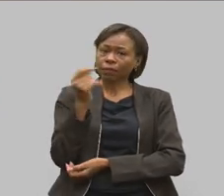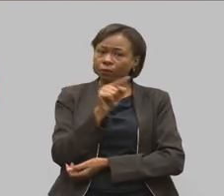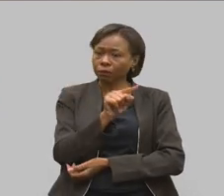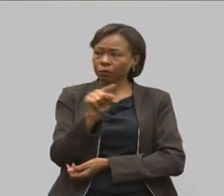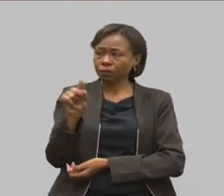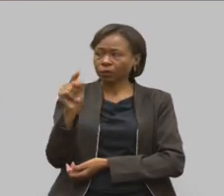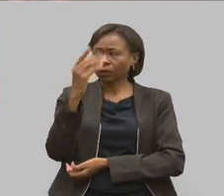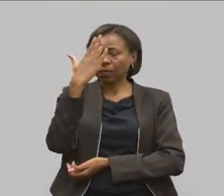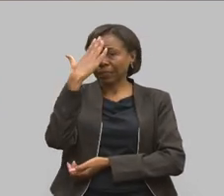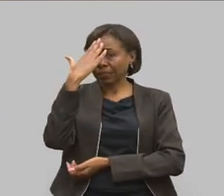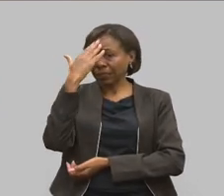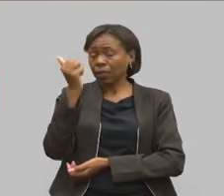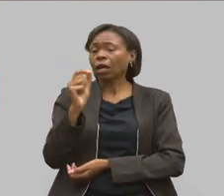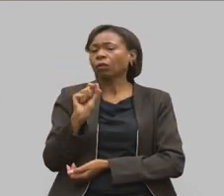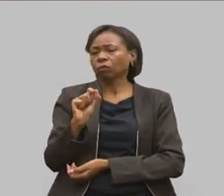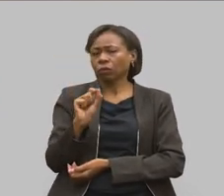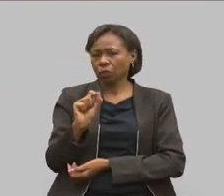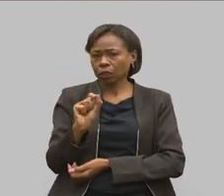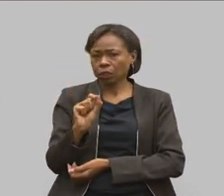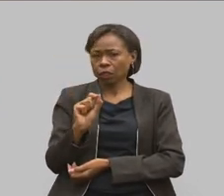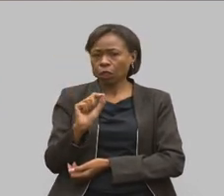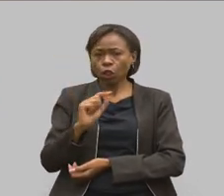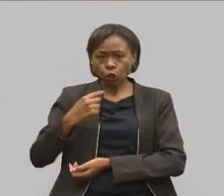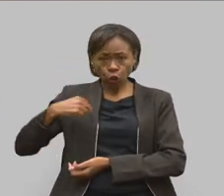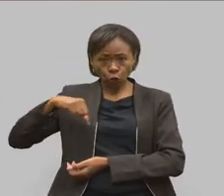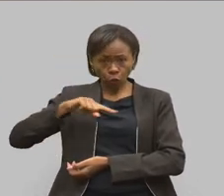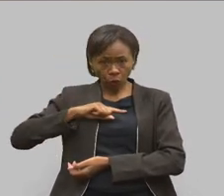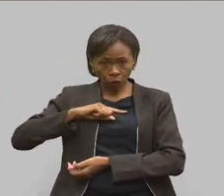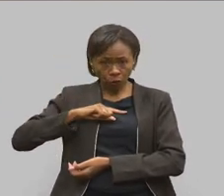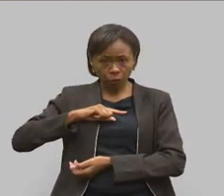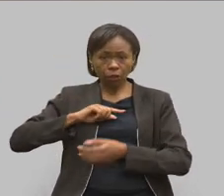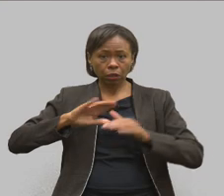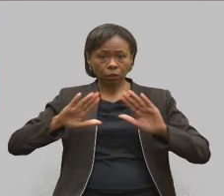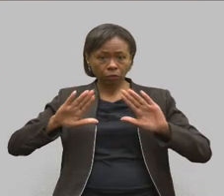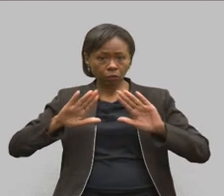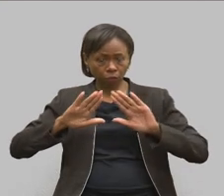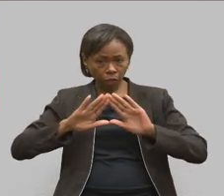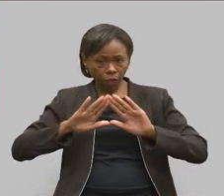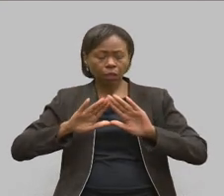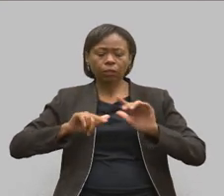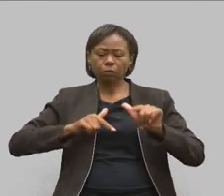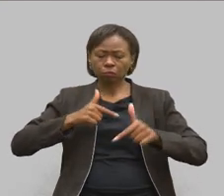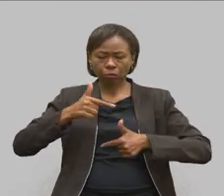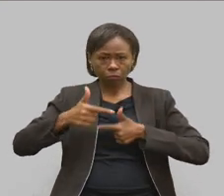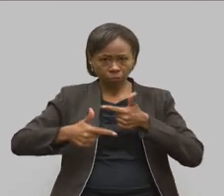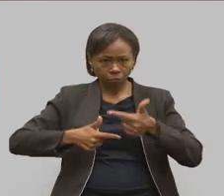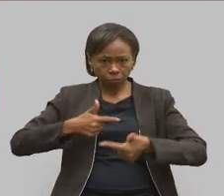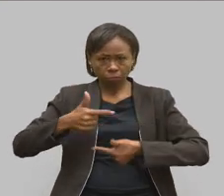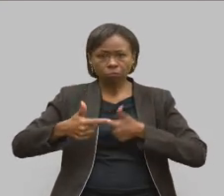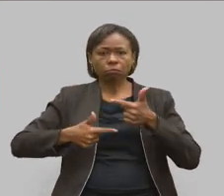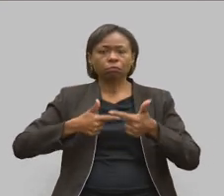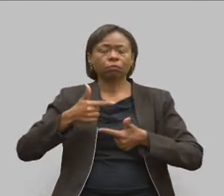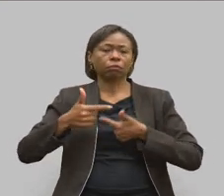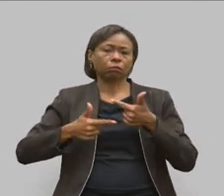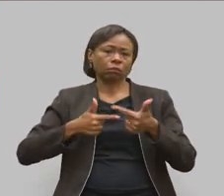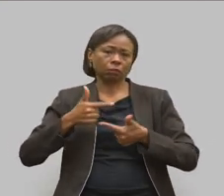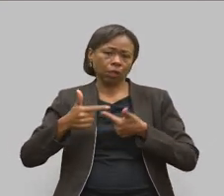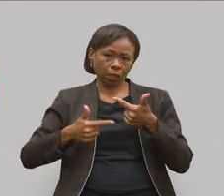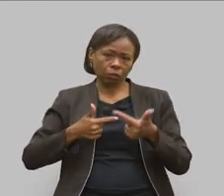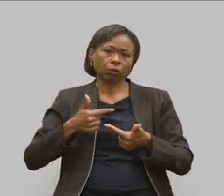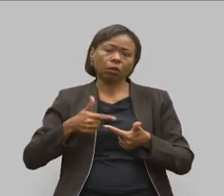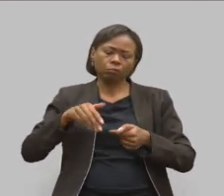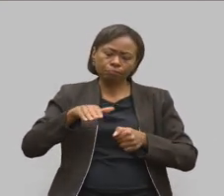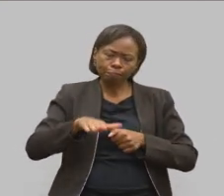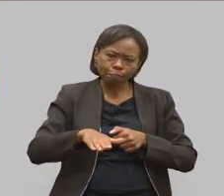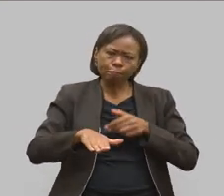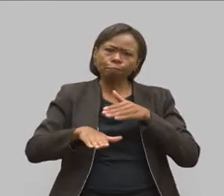que nós enquanto Assembleia estamos trabalhando e dando Passos concretos no